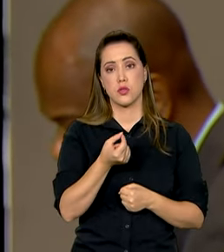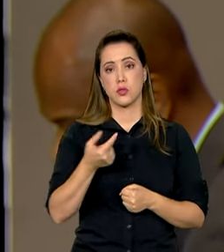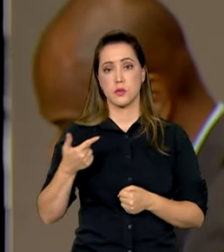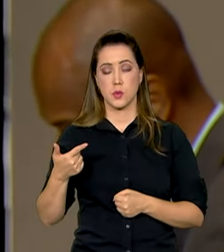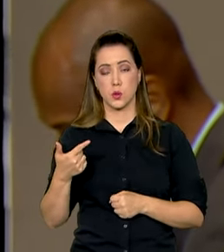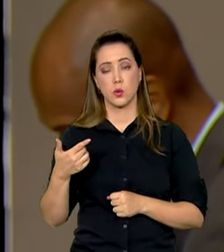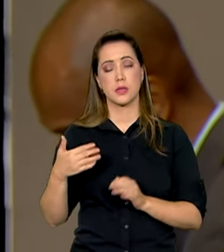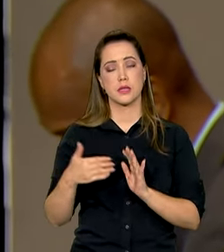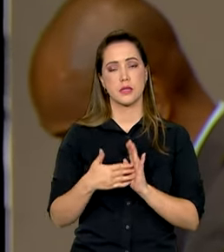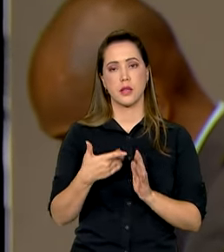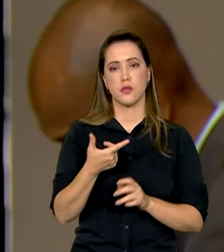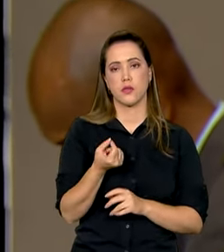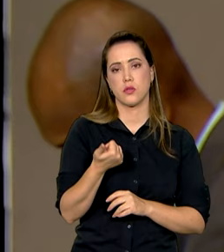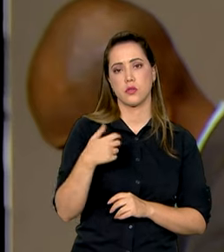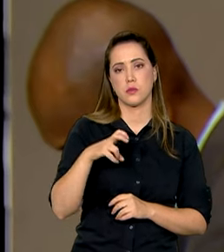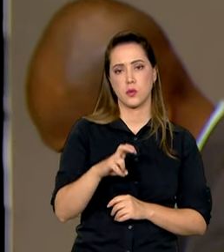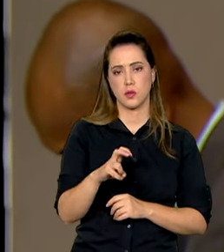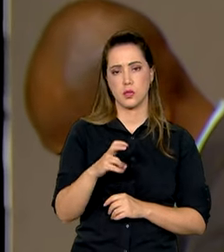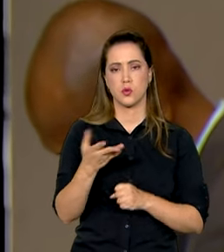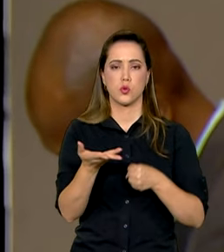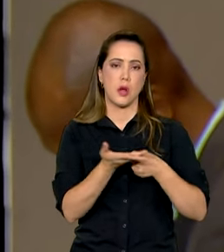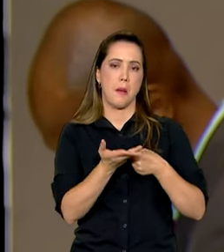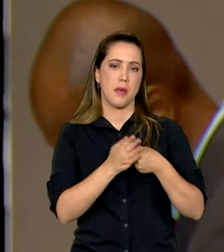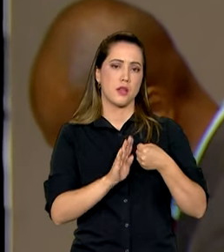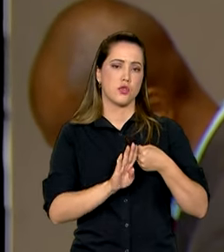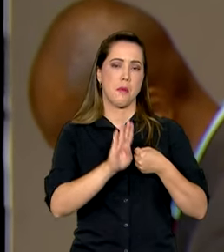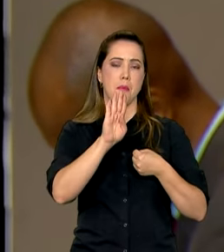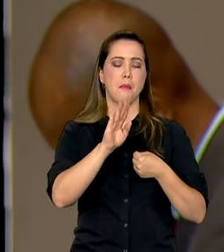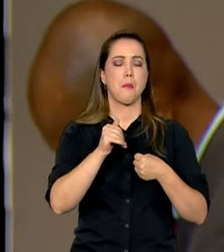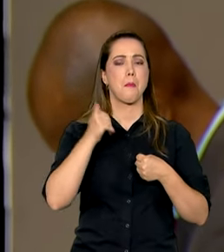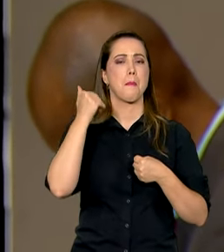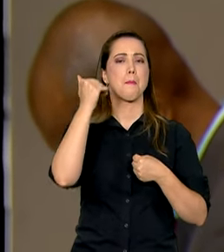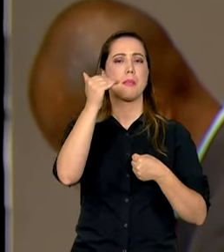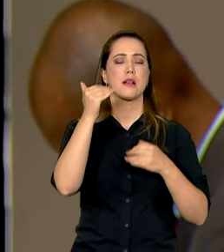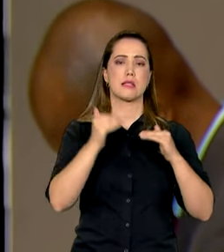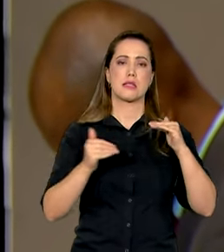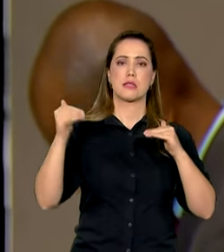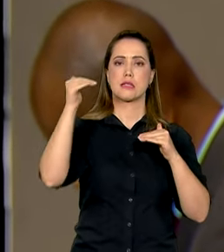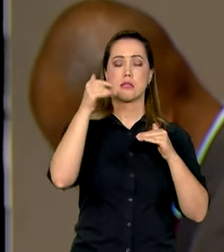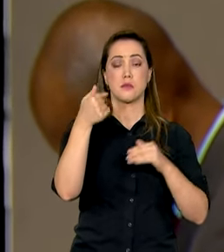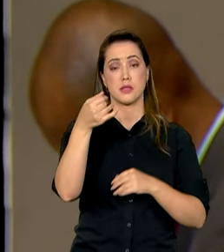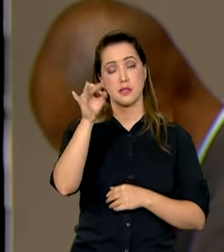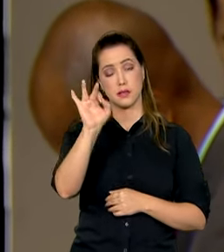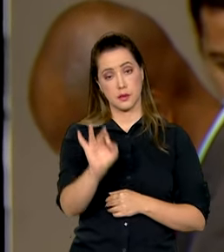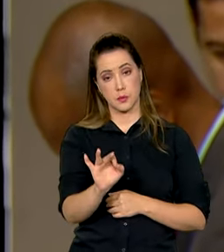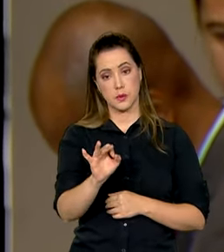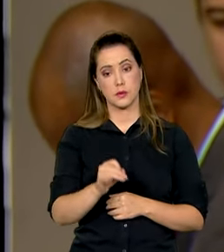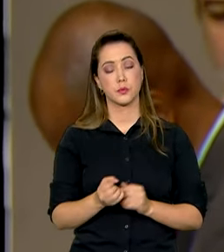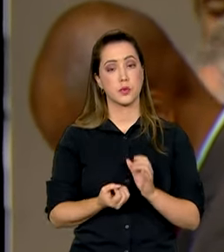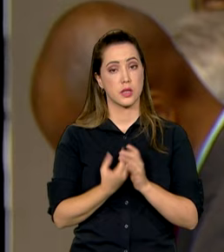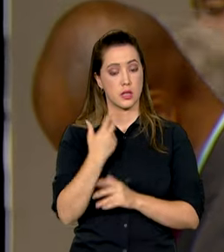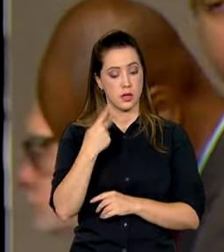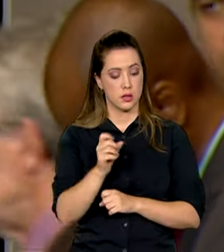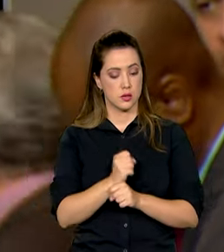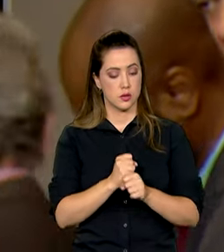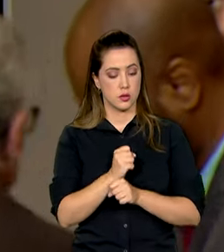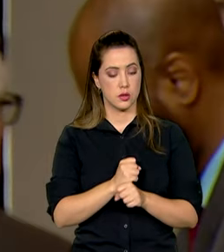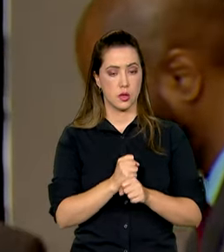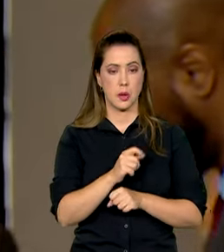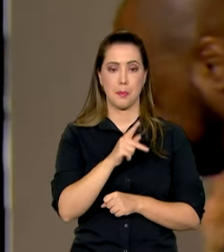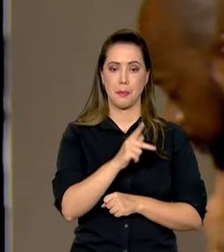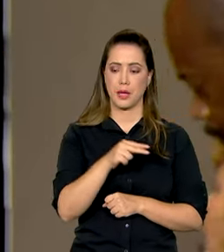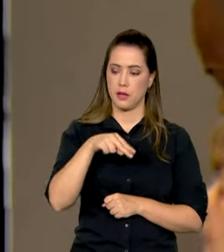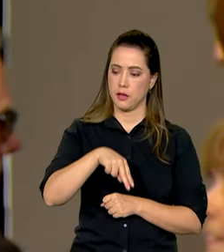2015, quando a cobertura vacinal se manteve acima dos 70%. Criada no início deste ano, a APNDD